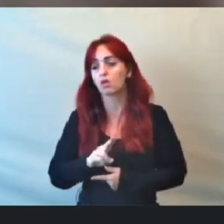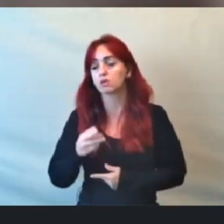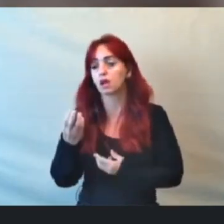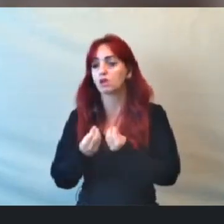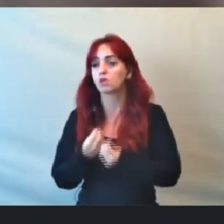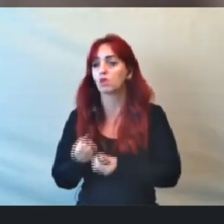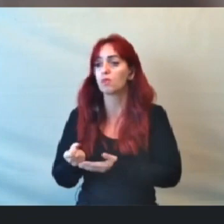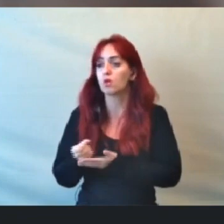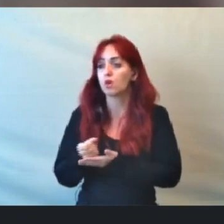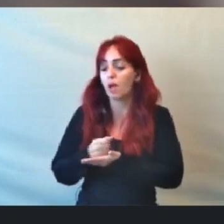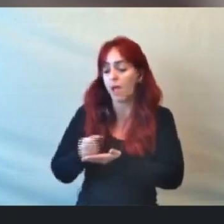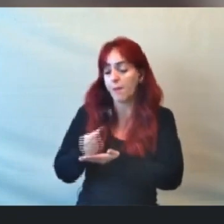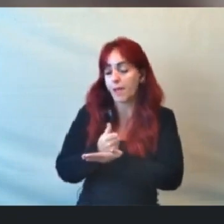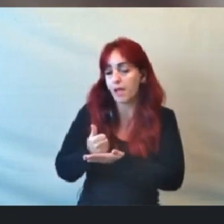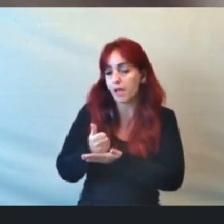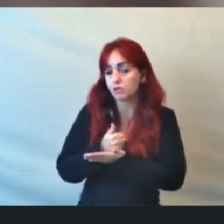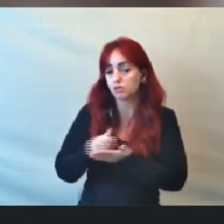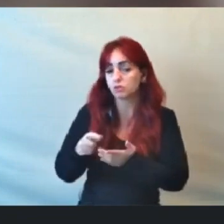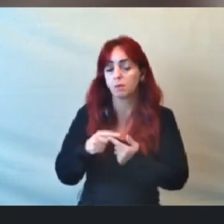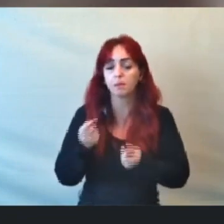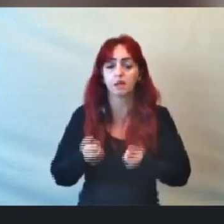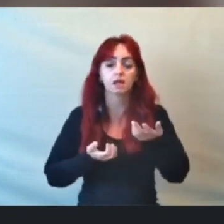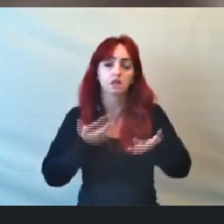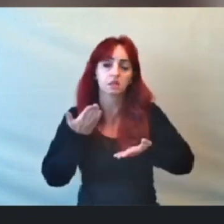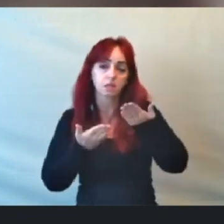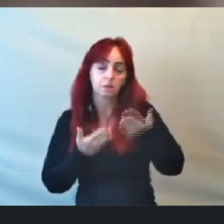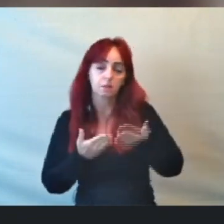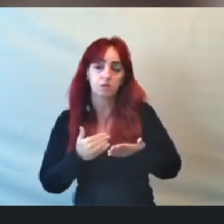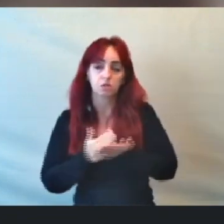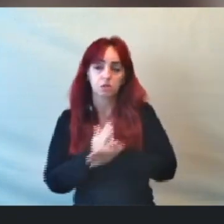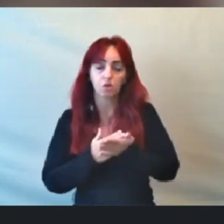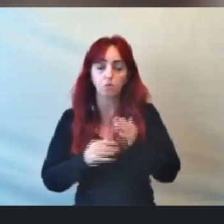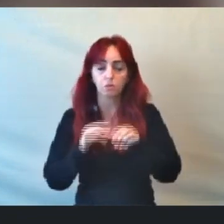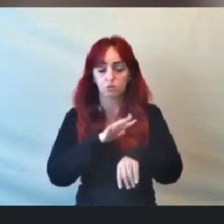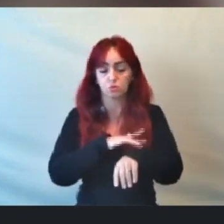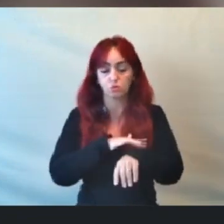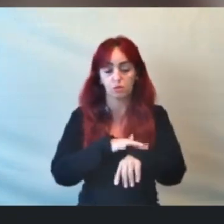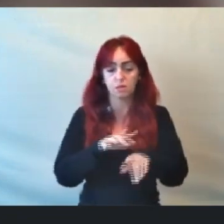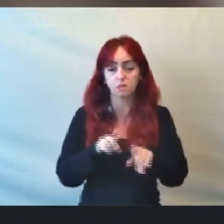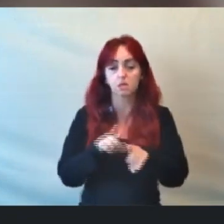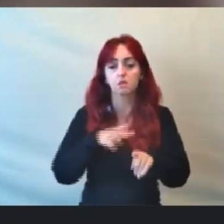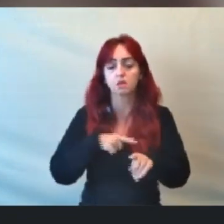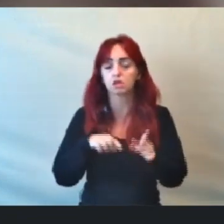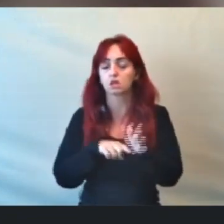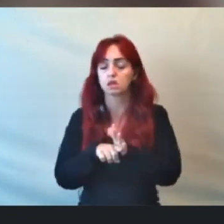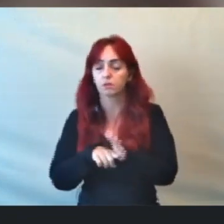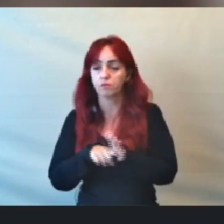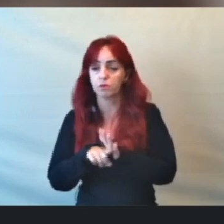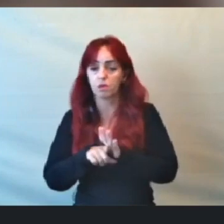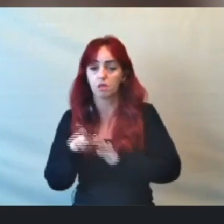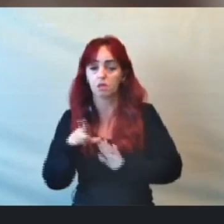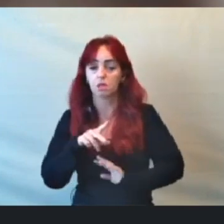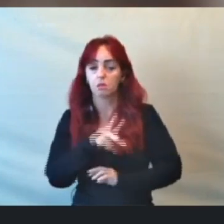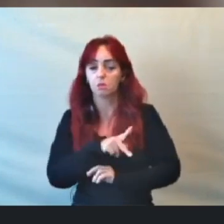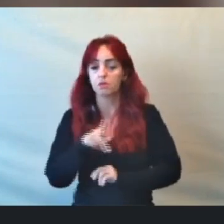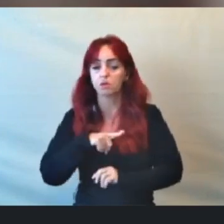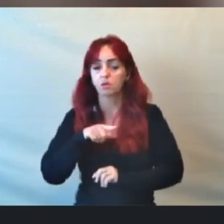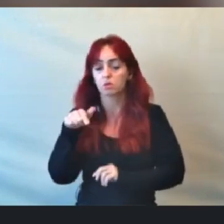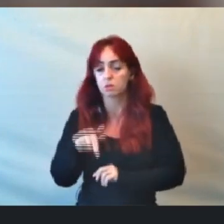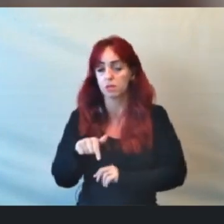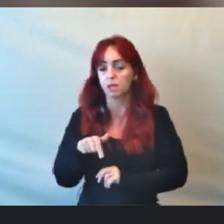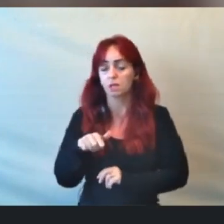de algumas doenças. E nós fizemos até um estudo, eu e a professora Thalita, ano passado, ou